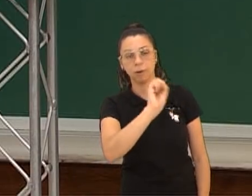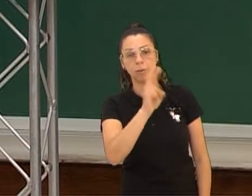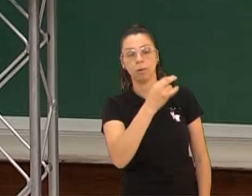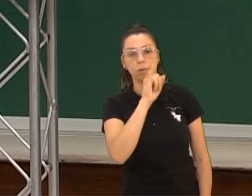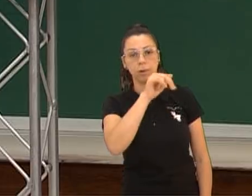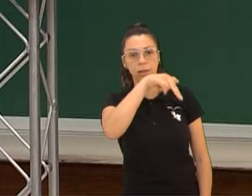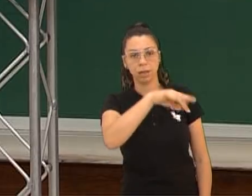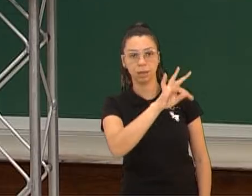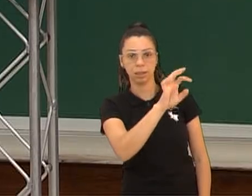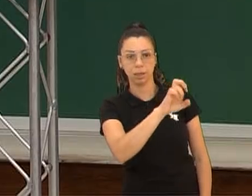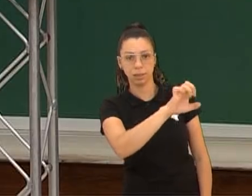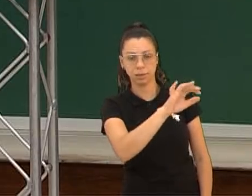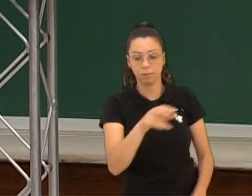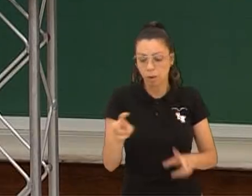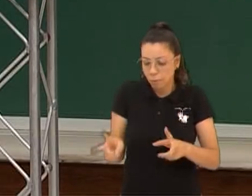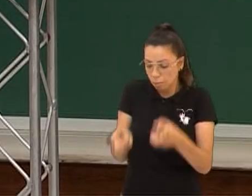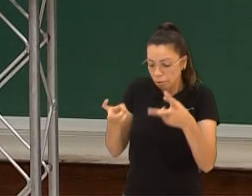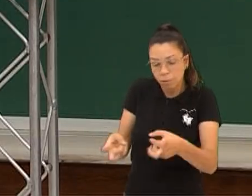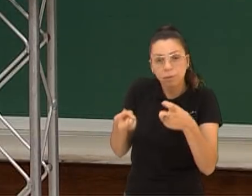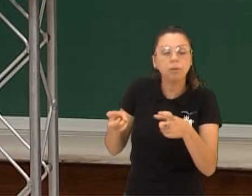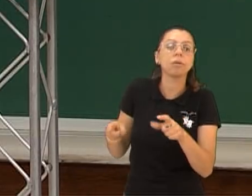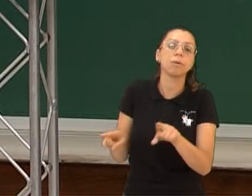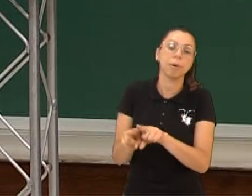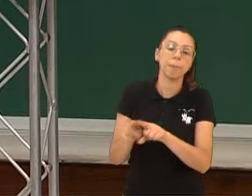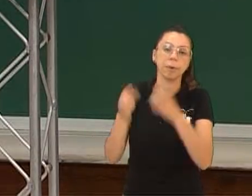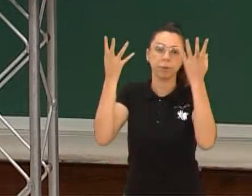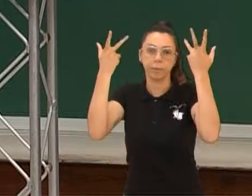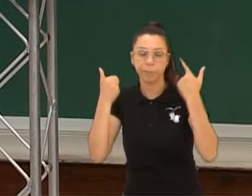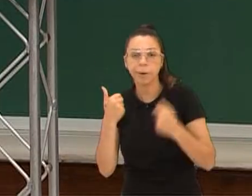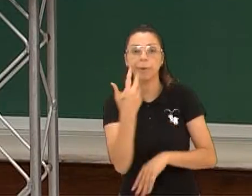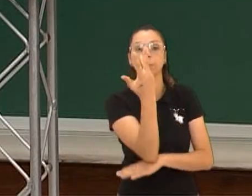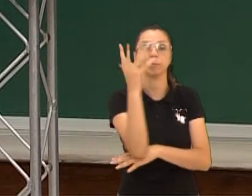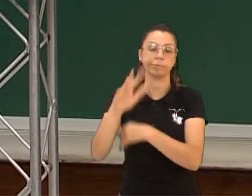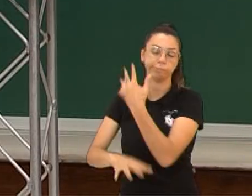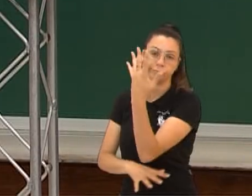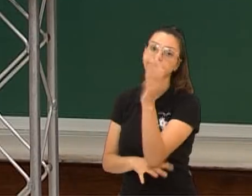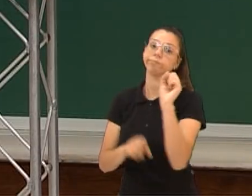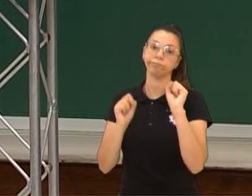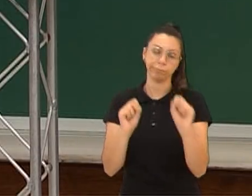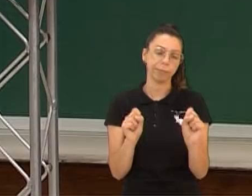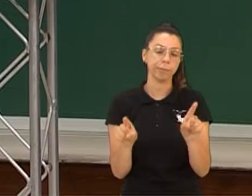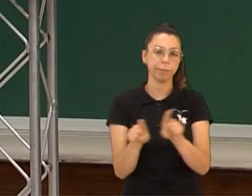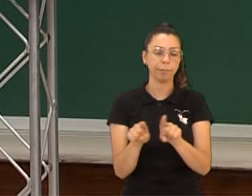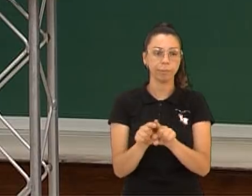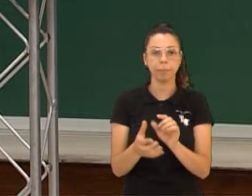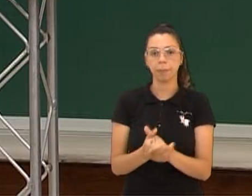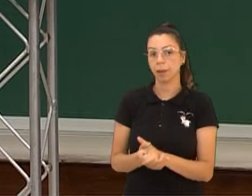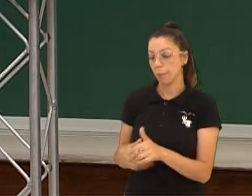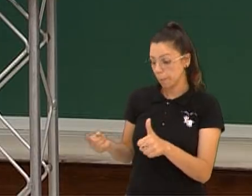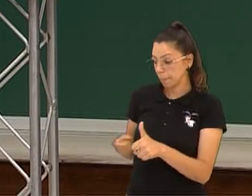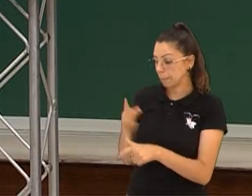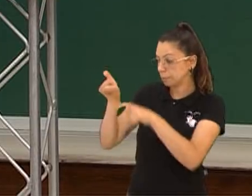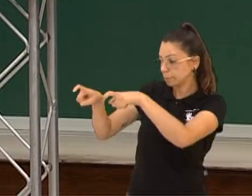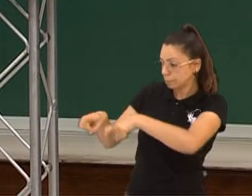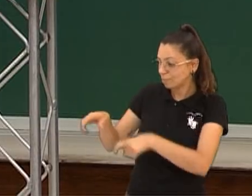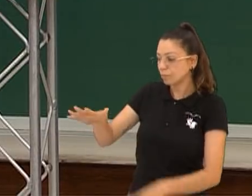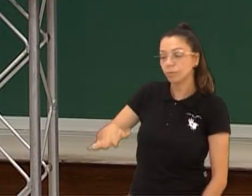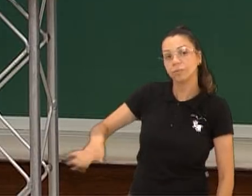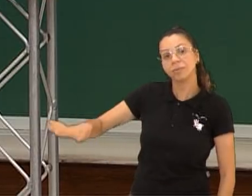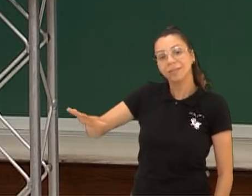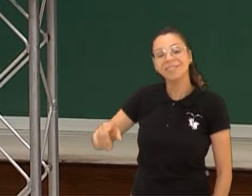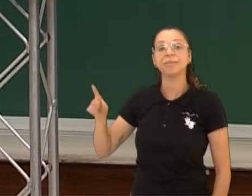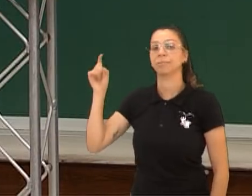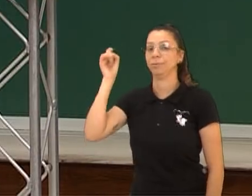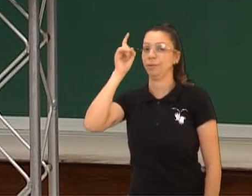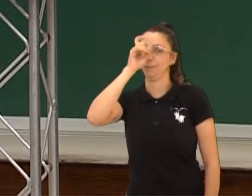mineral, animal ou vegetal. A questão agrícola, a gente vai ver que no primeiro setor as dificuldades são grandes ainda